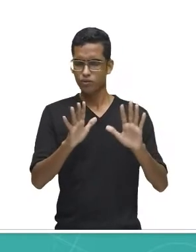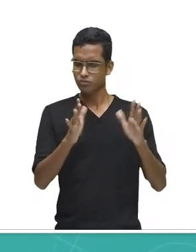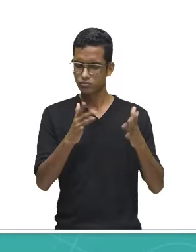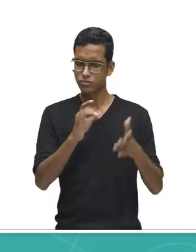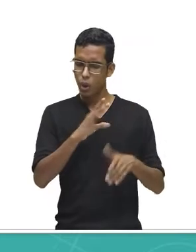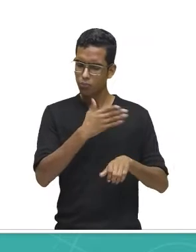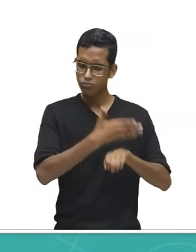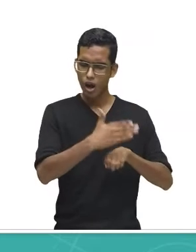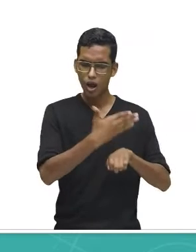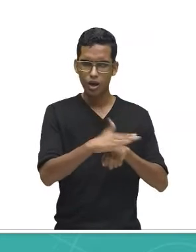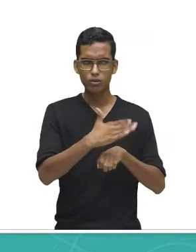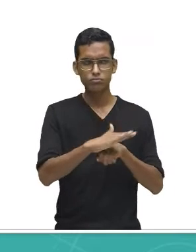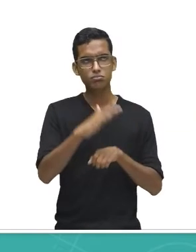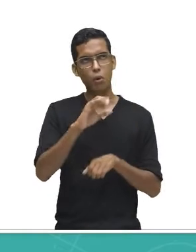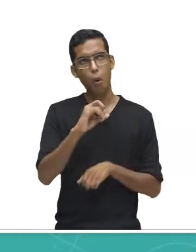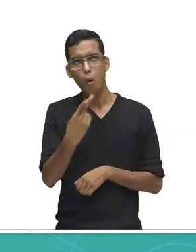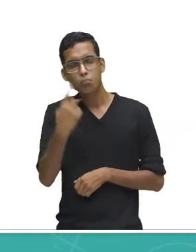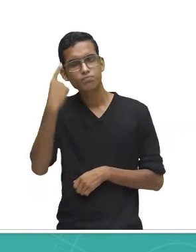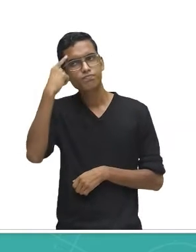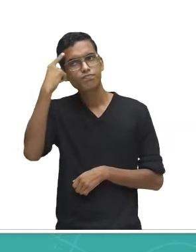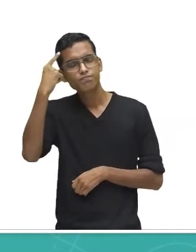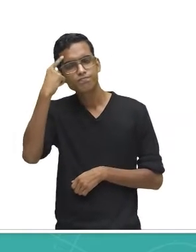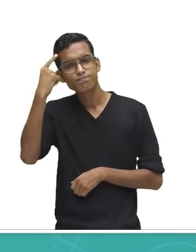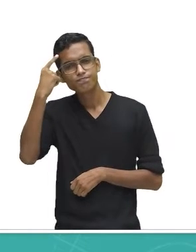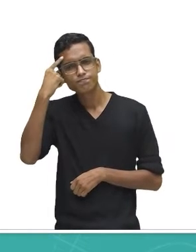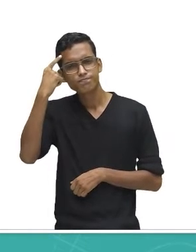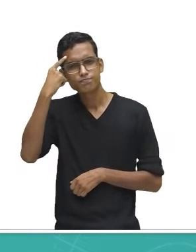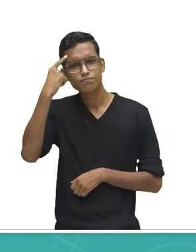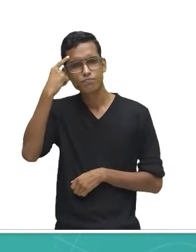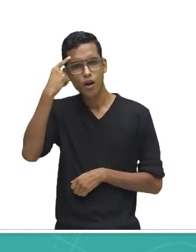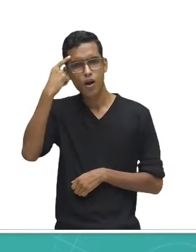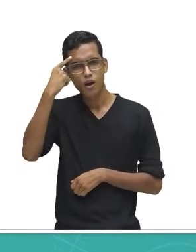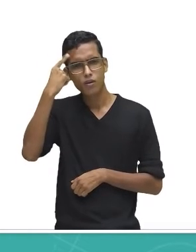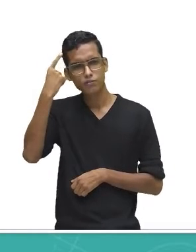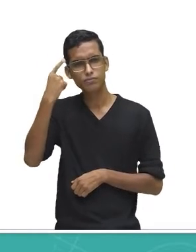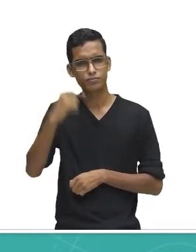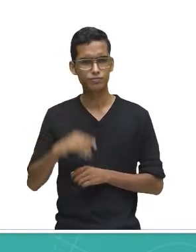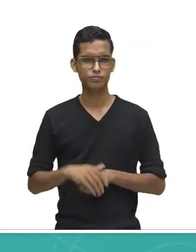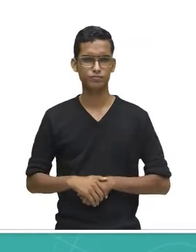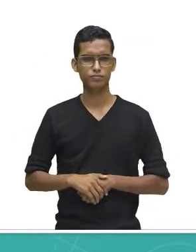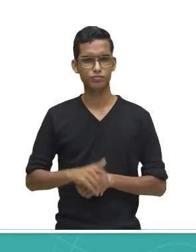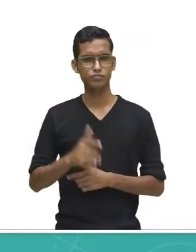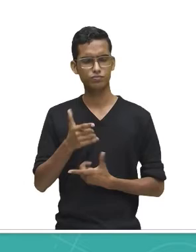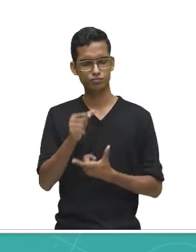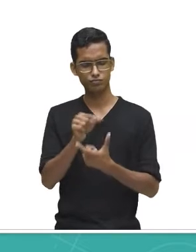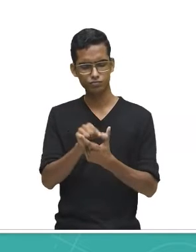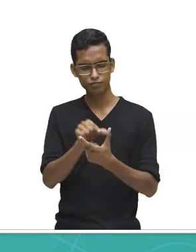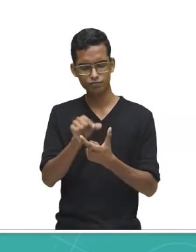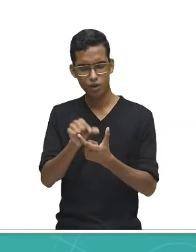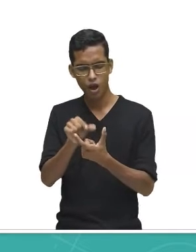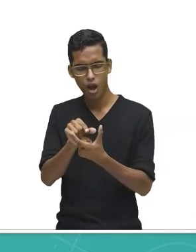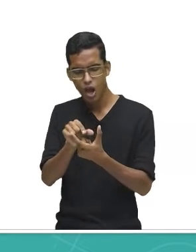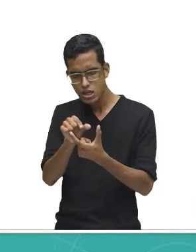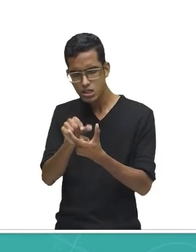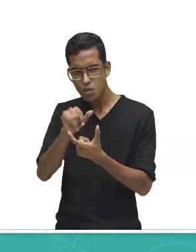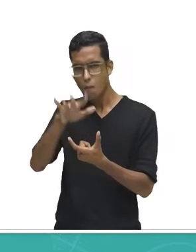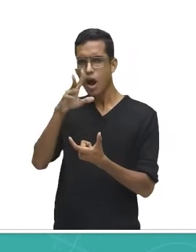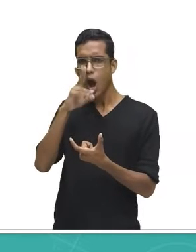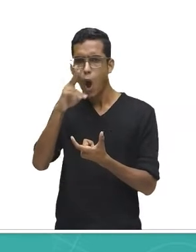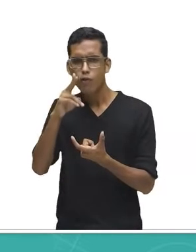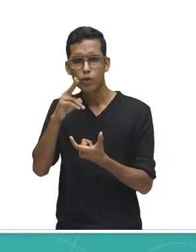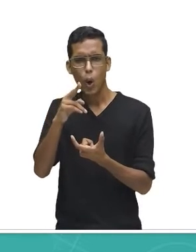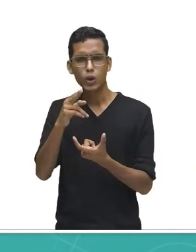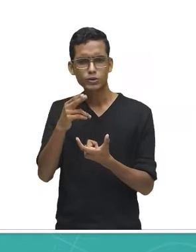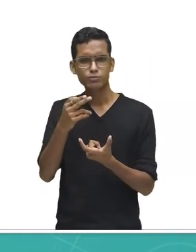que está chamando e observe que a sílaba tônica, ela dá uma esticada maior, quando